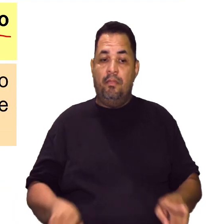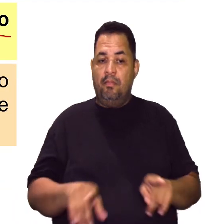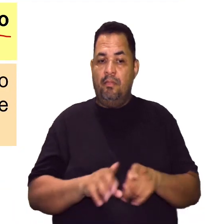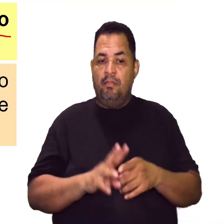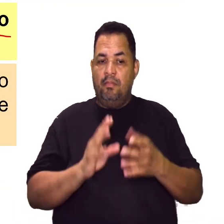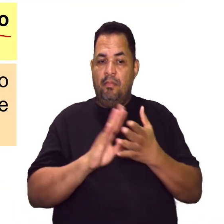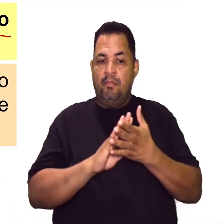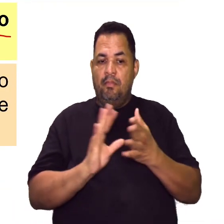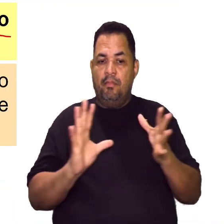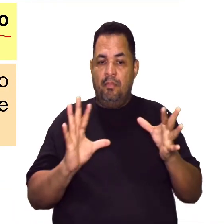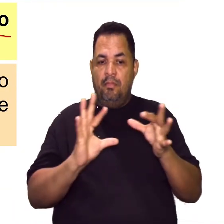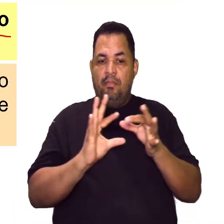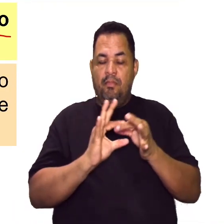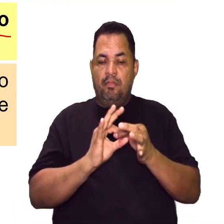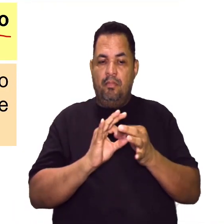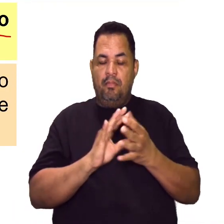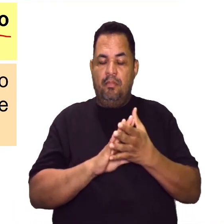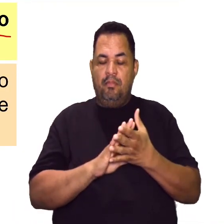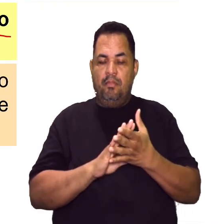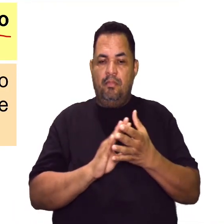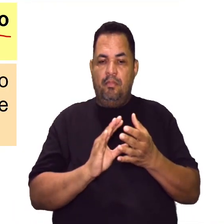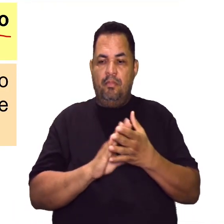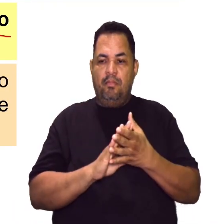sendo, os que se ligam